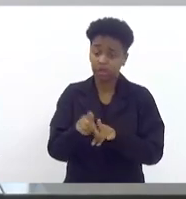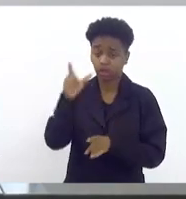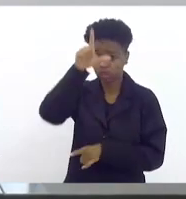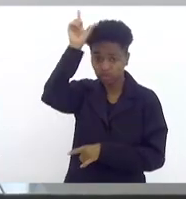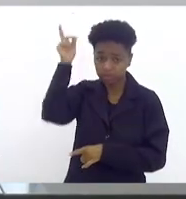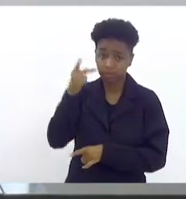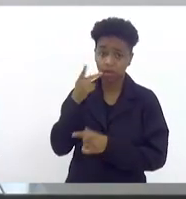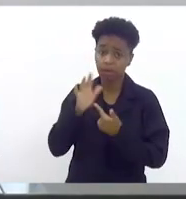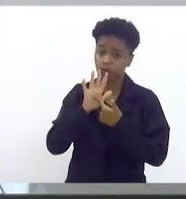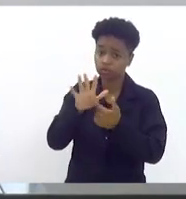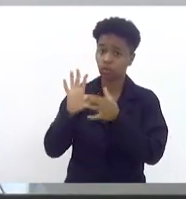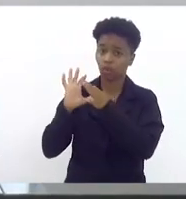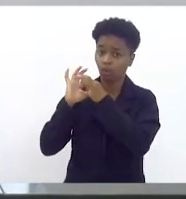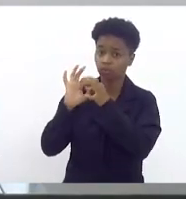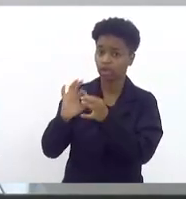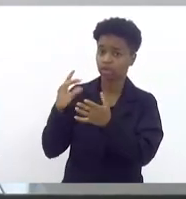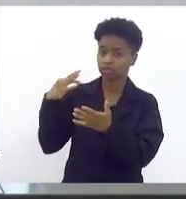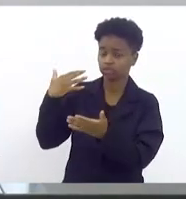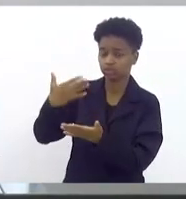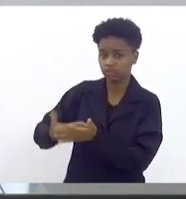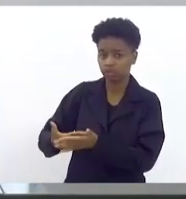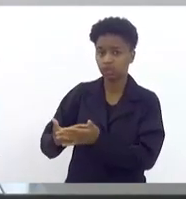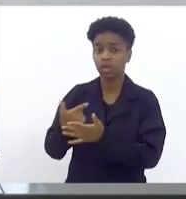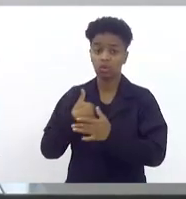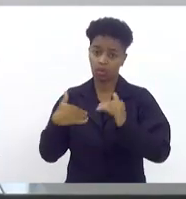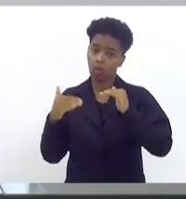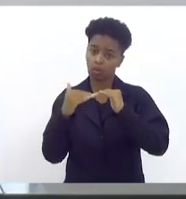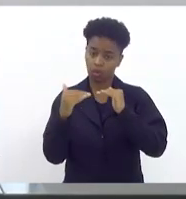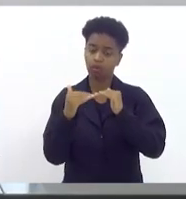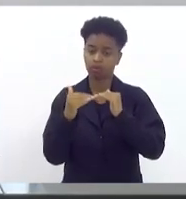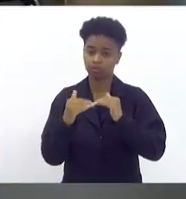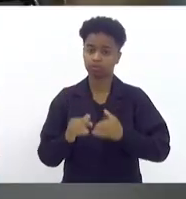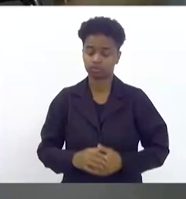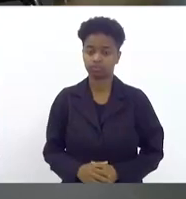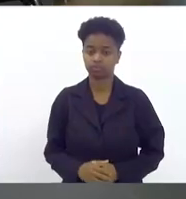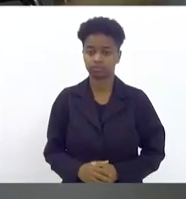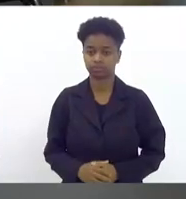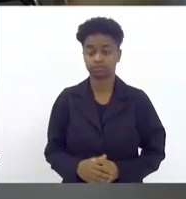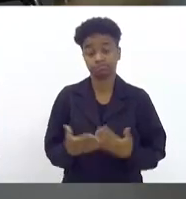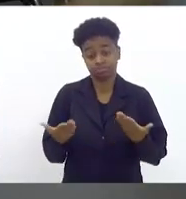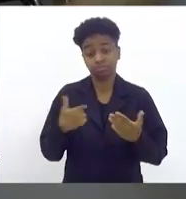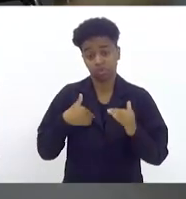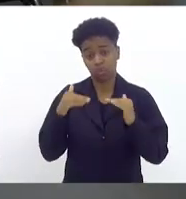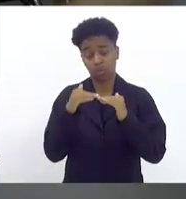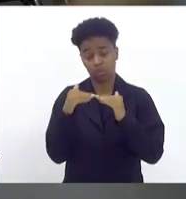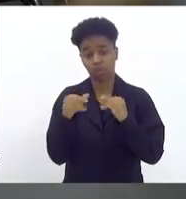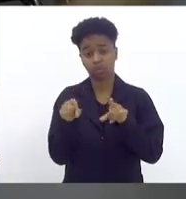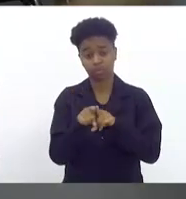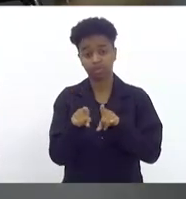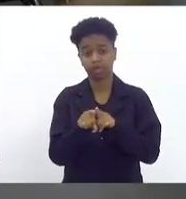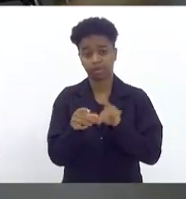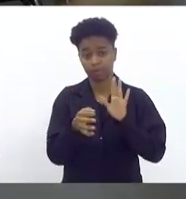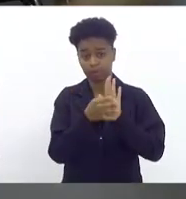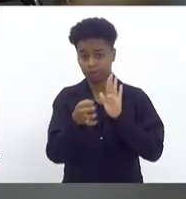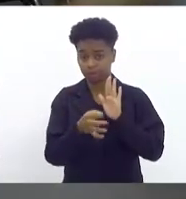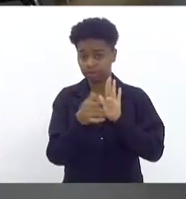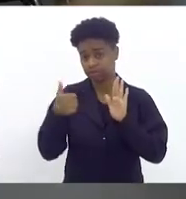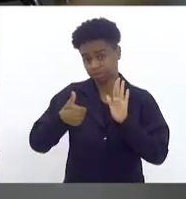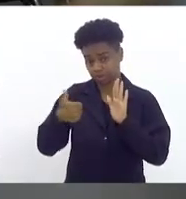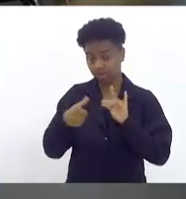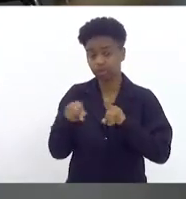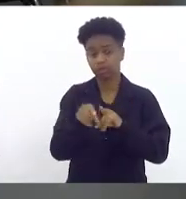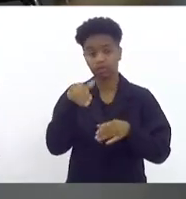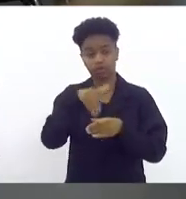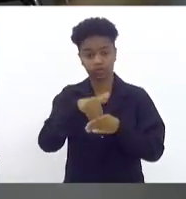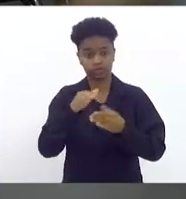deu um contexto histórico, qual eu concordo completamente. Então eu concordo também com o parecer do primeiro e com a